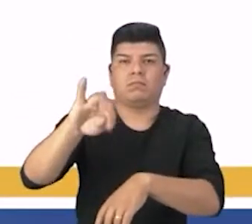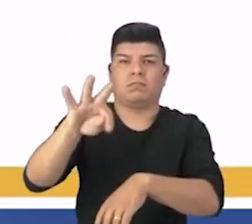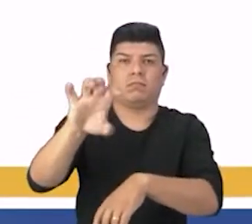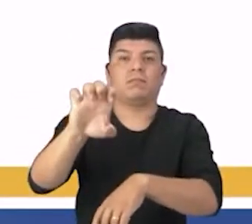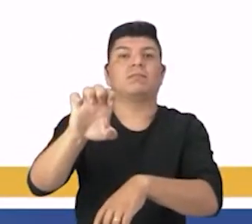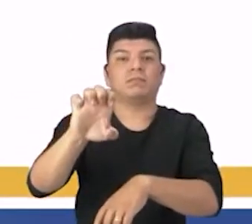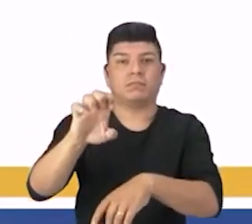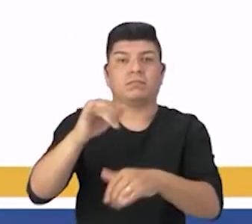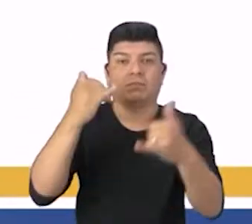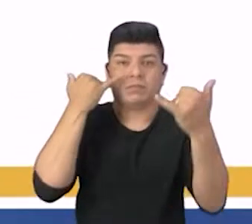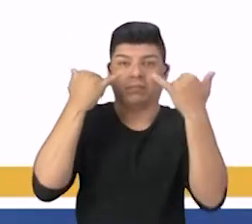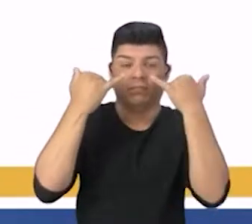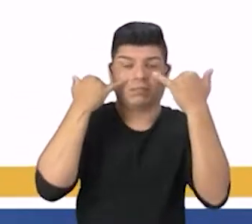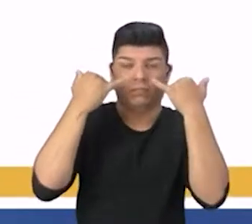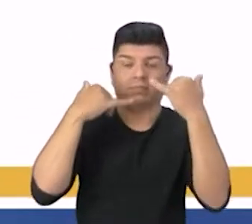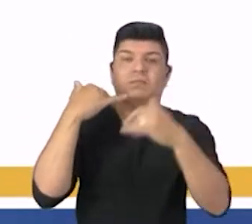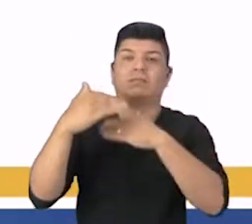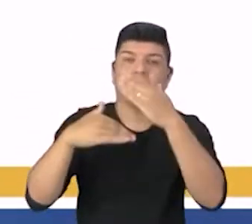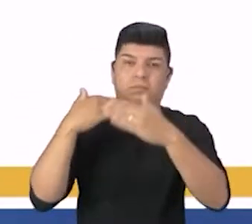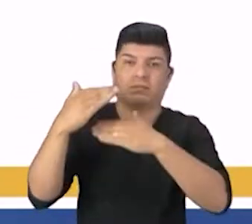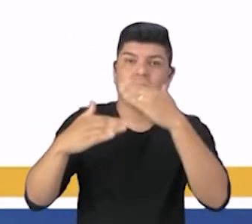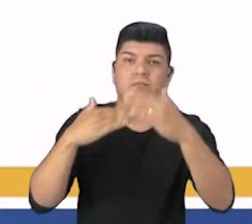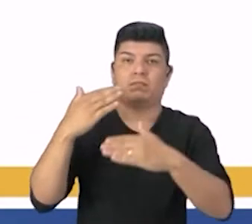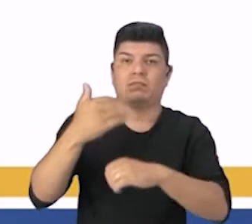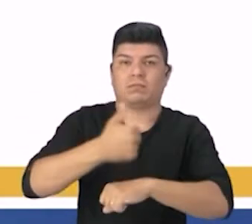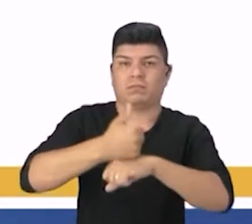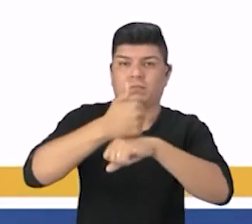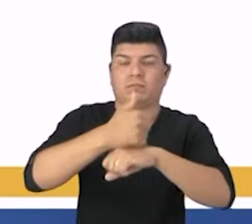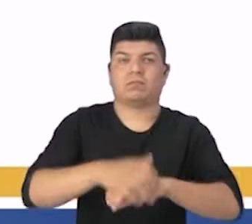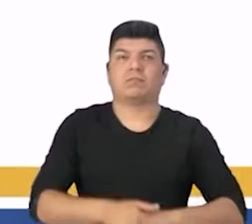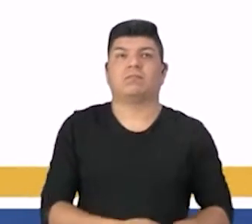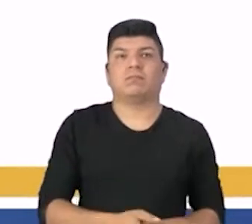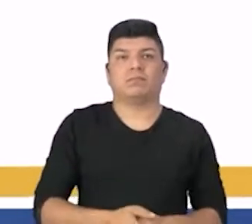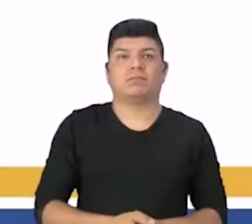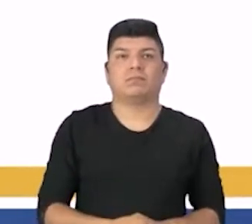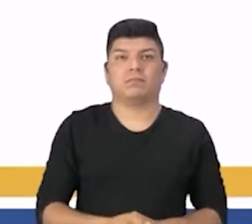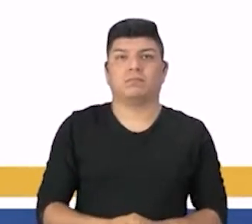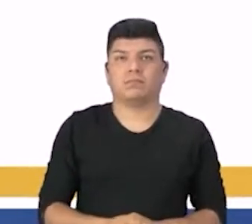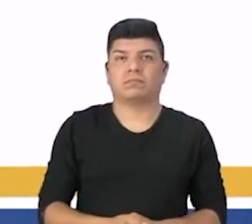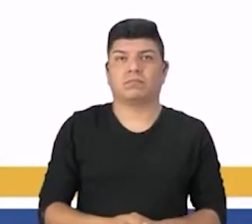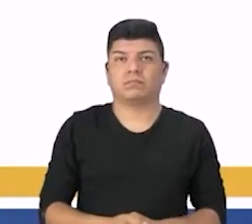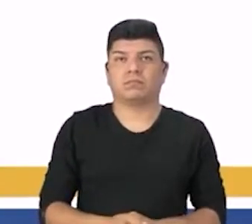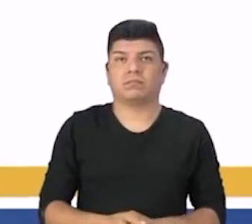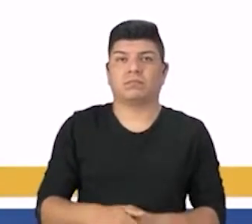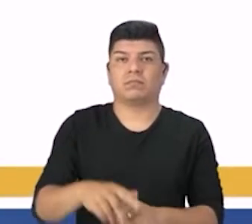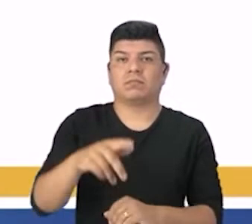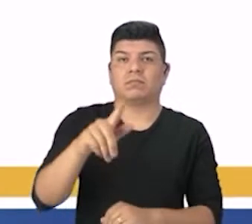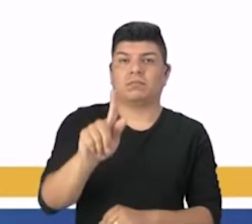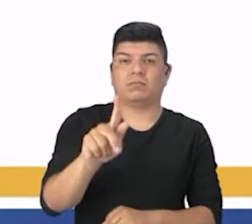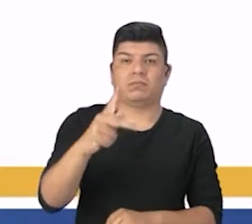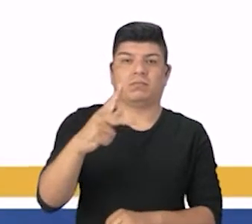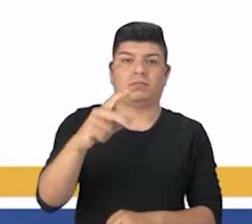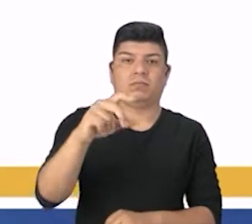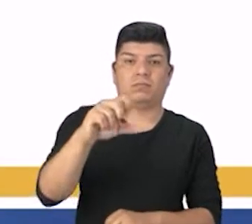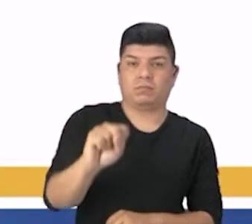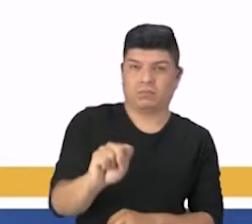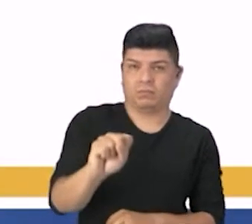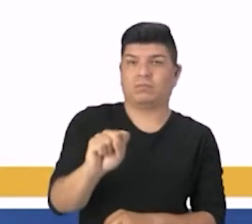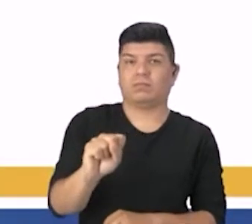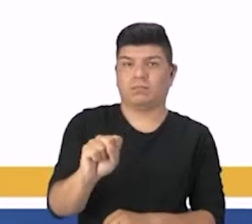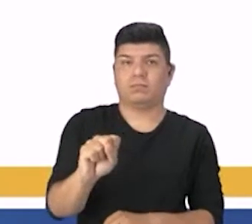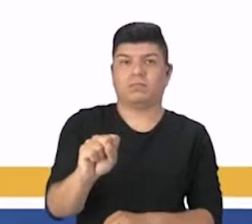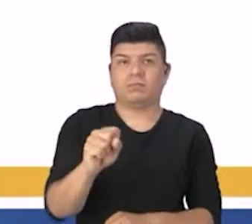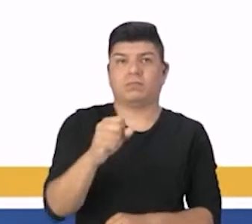as informações e serem processados com maior qualidade equipado com GPS sensor de